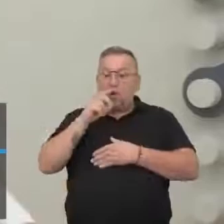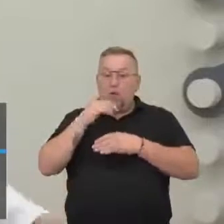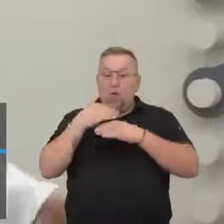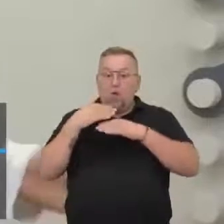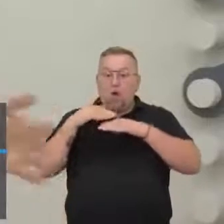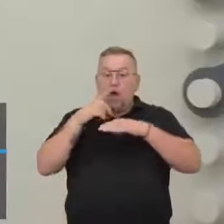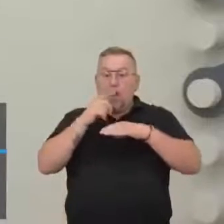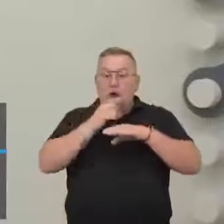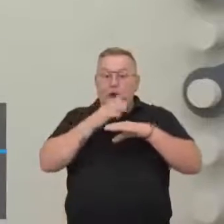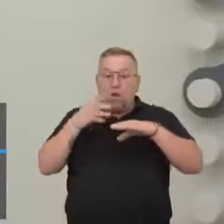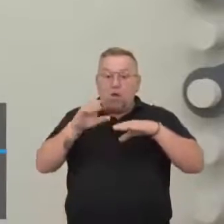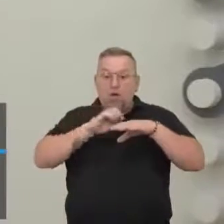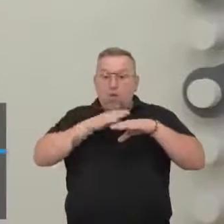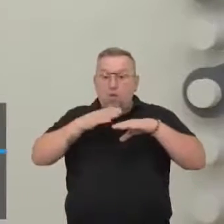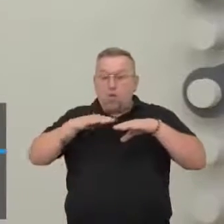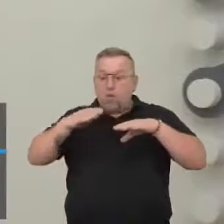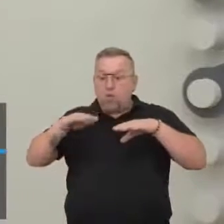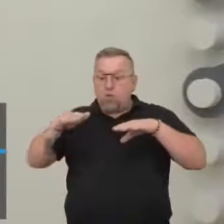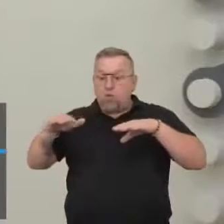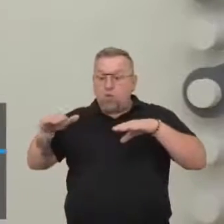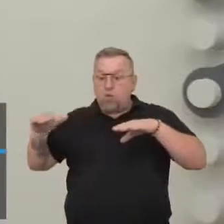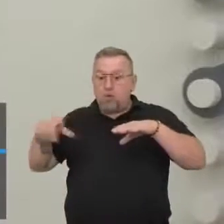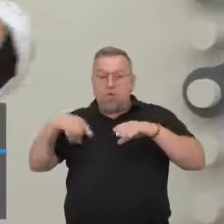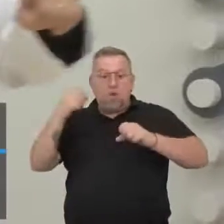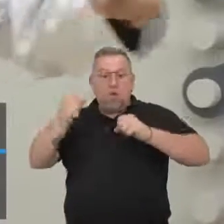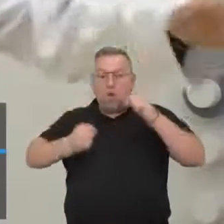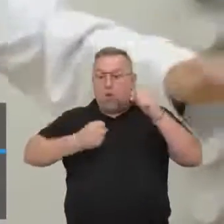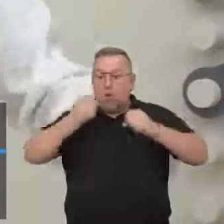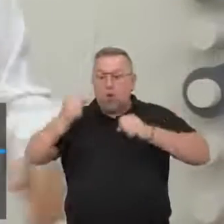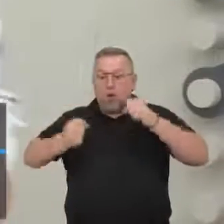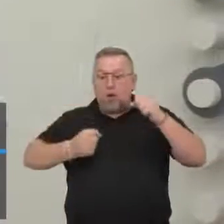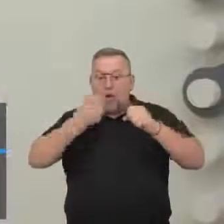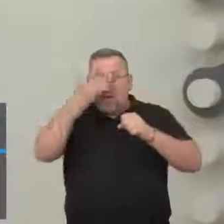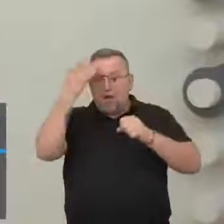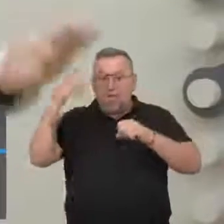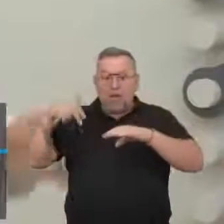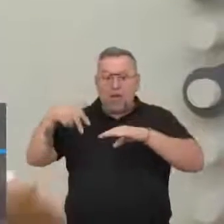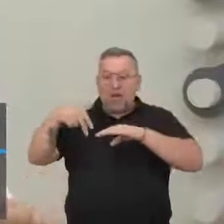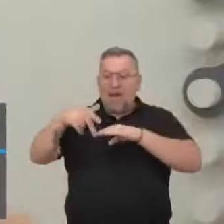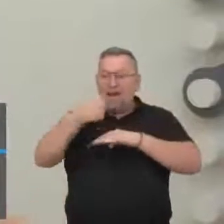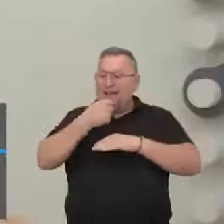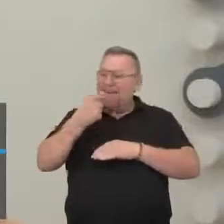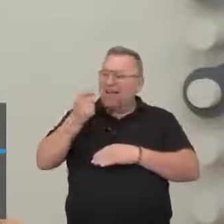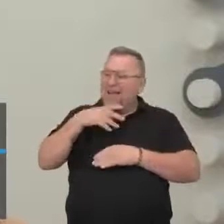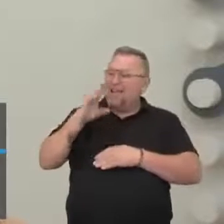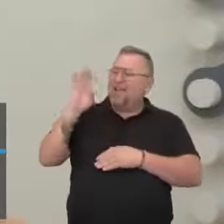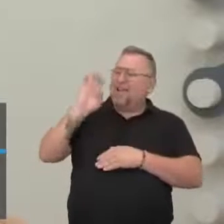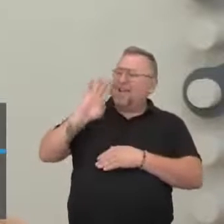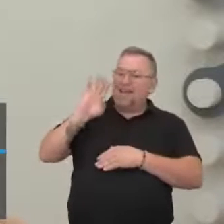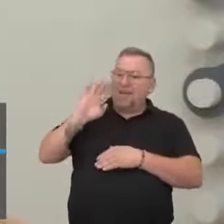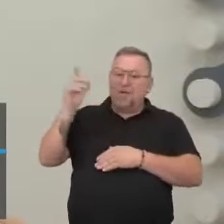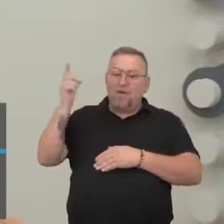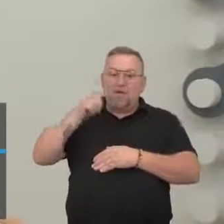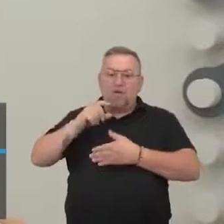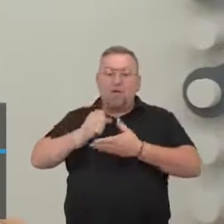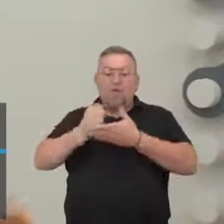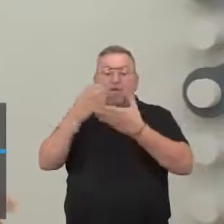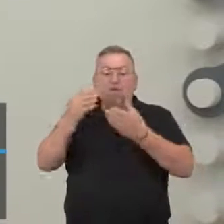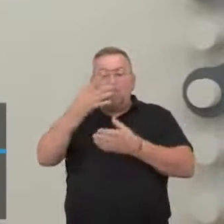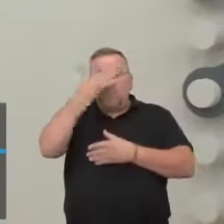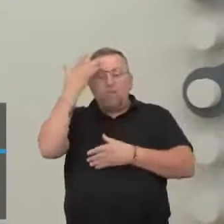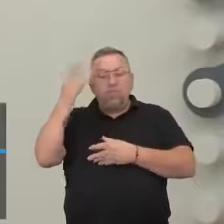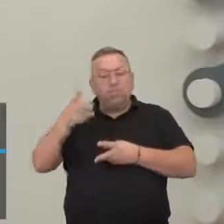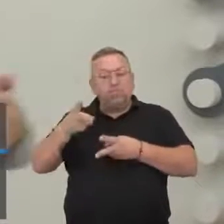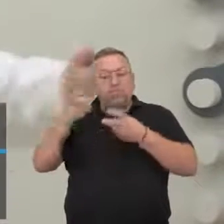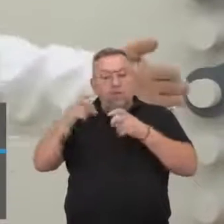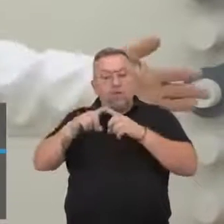ela falou, gente, vamos correr para um lugar alto. Enquanto muita gente foi avançando atrás da água, achando engraçado, e ela conseguiu salvar um monte de gente, que ela